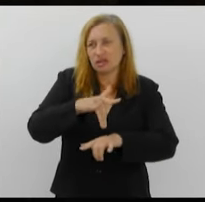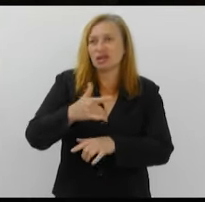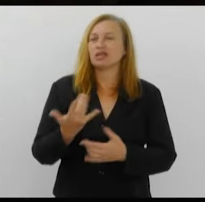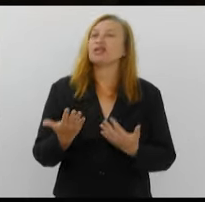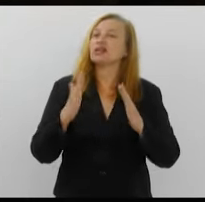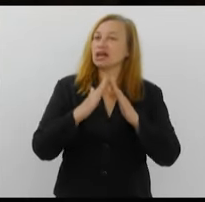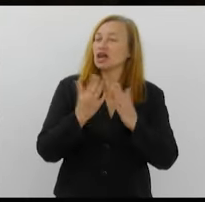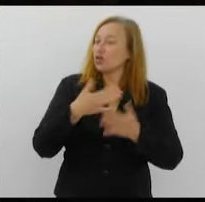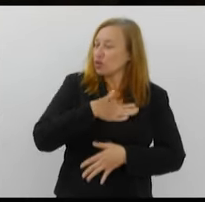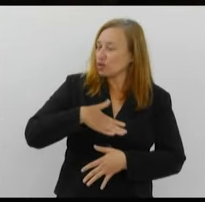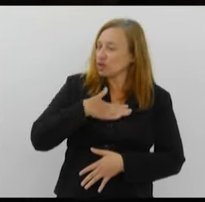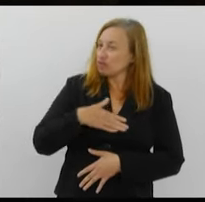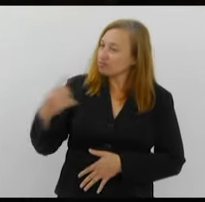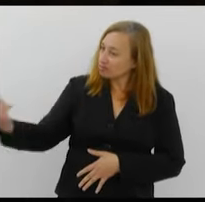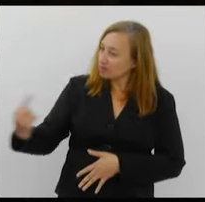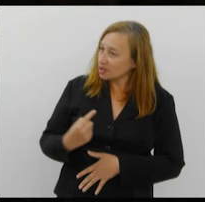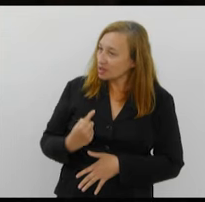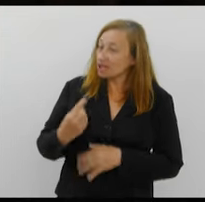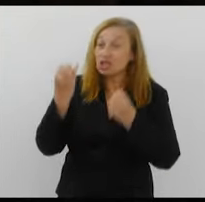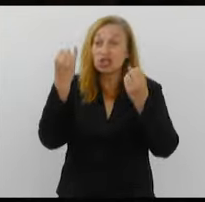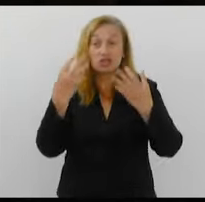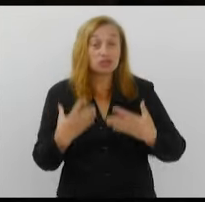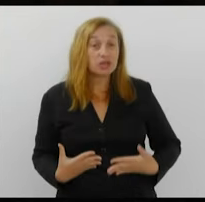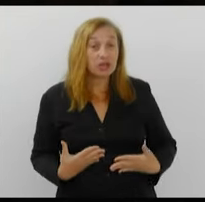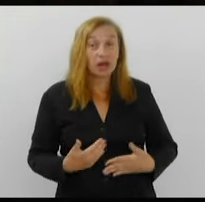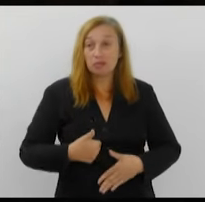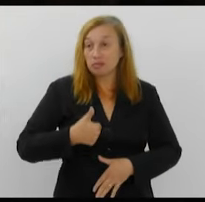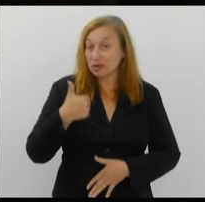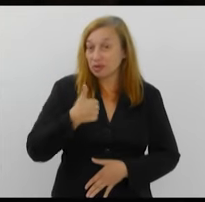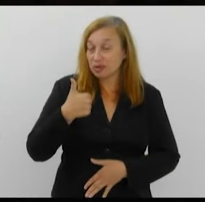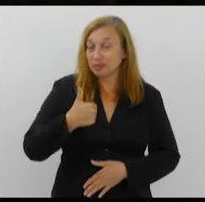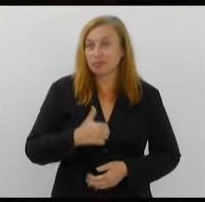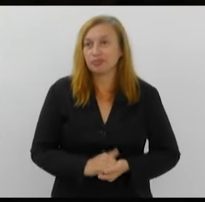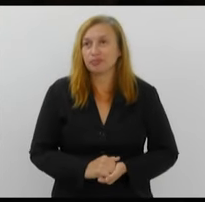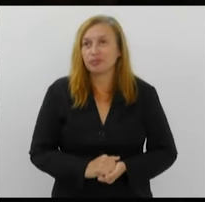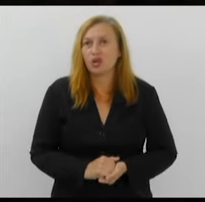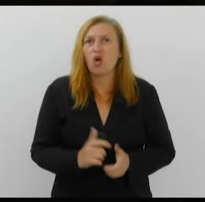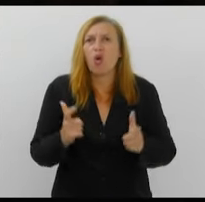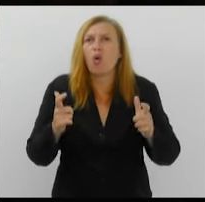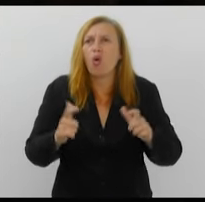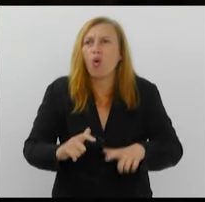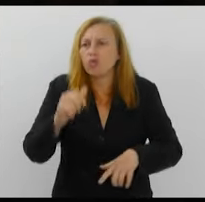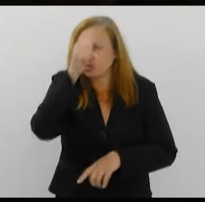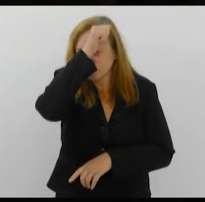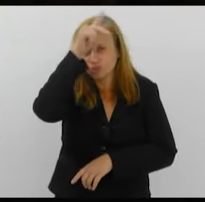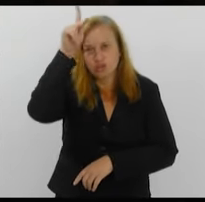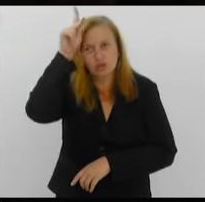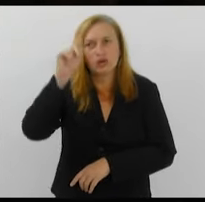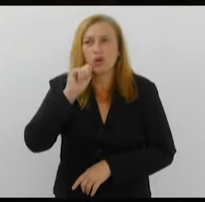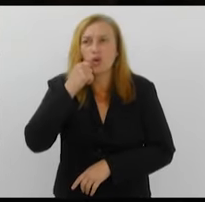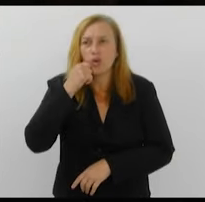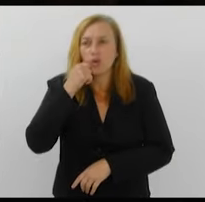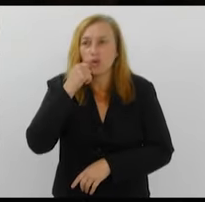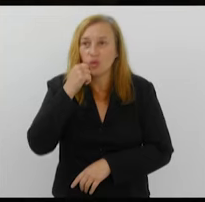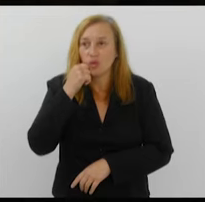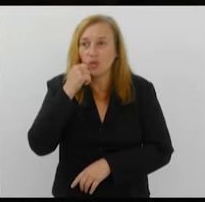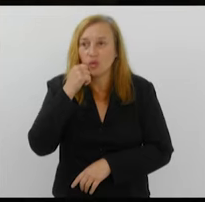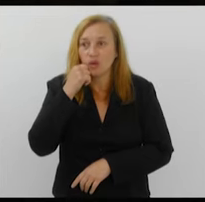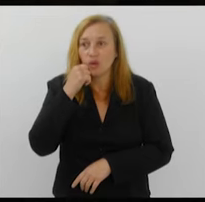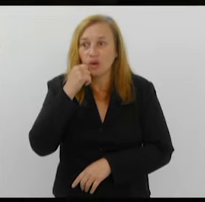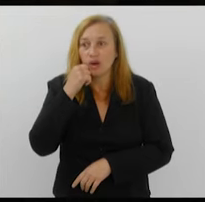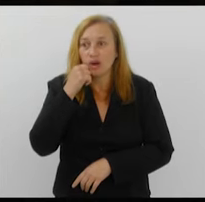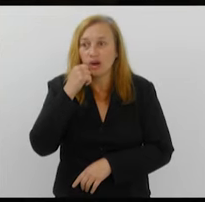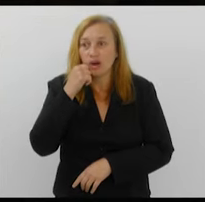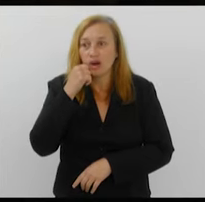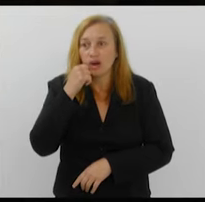senhor pudesse vir a essa tribuna e explicar, em primeiro lugar, onde o prefeito Eduardo Paes enfiou os 20 milhões